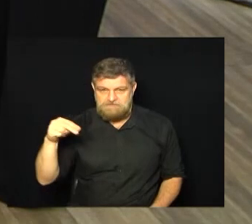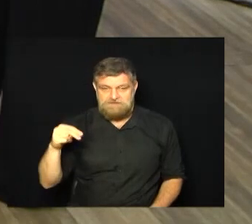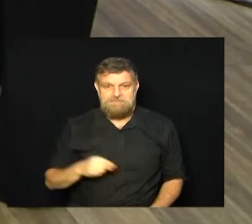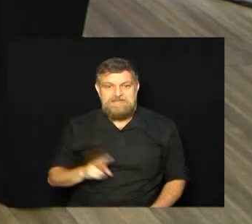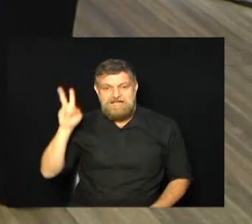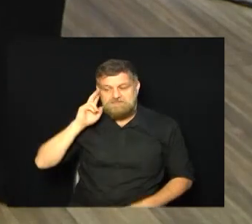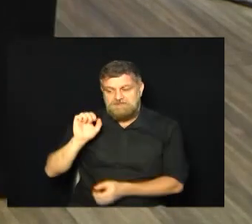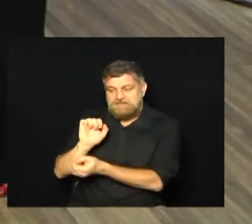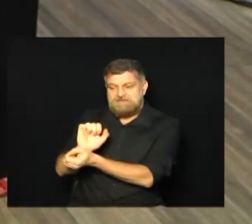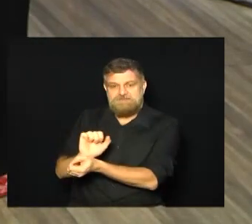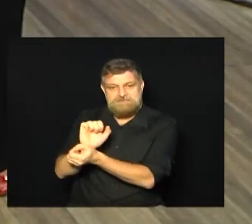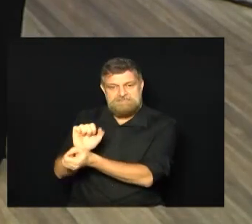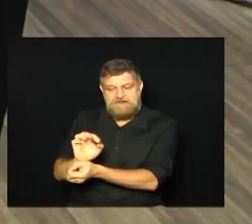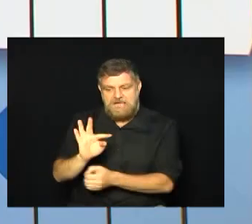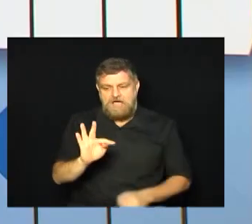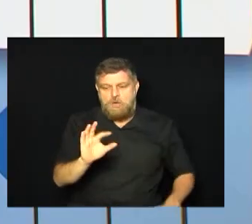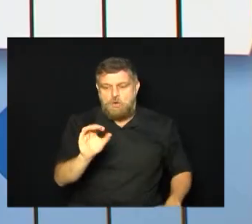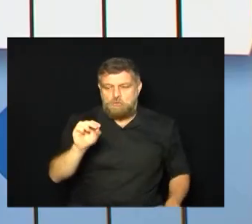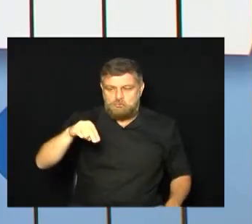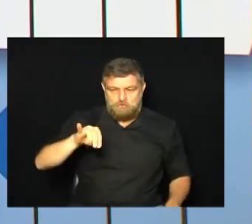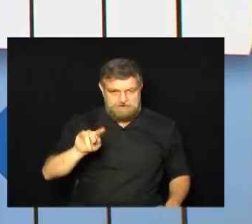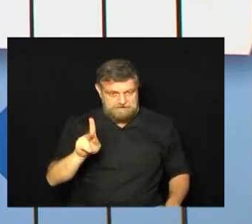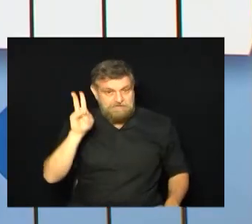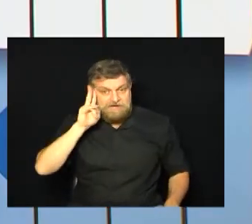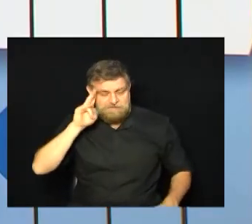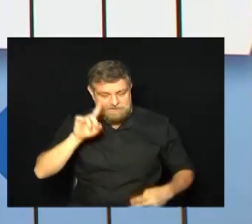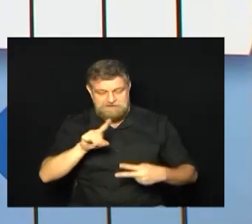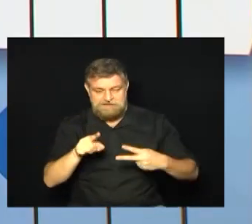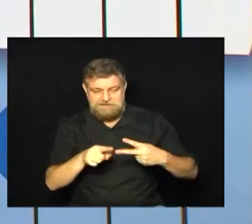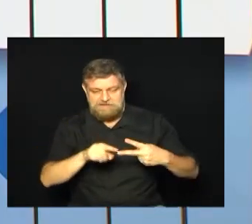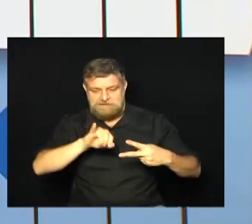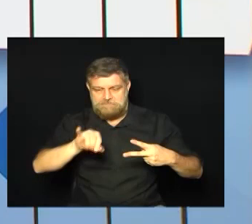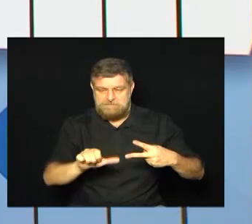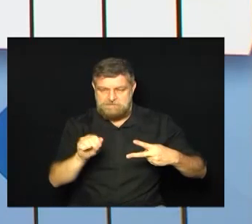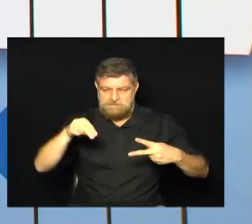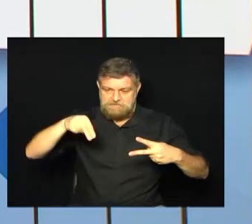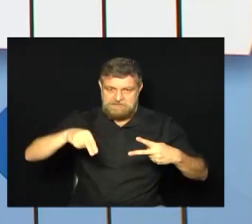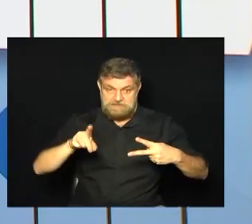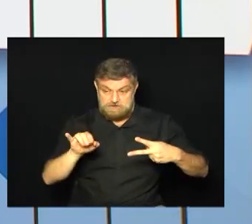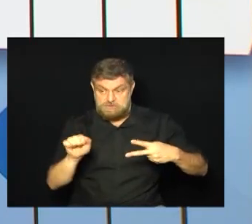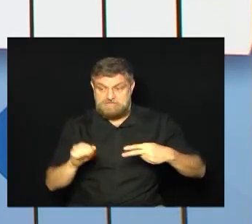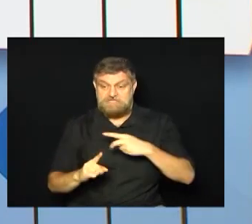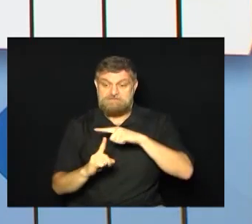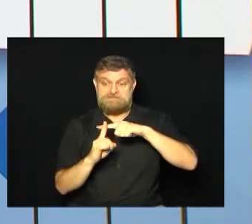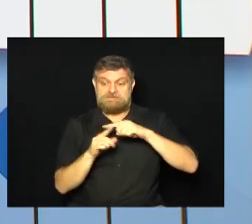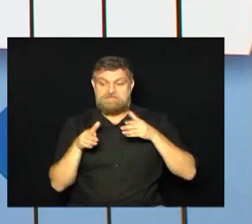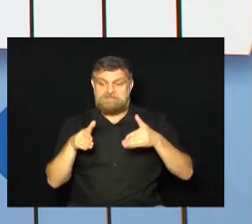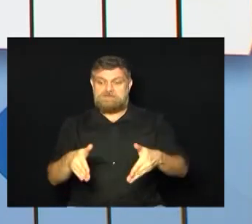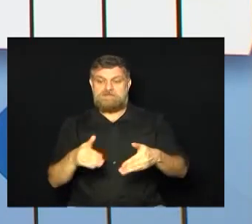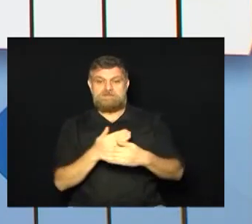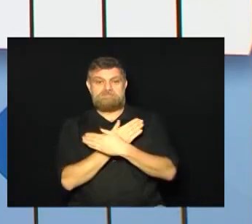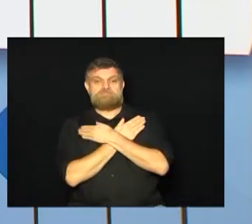é muito lembrada. Sim. E da Maria Jandira também, eles que estão enterrados lá no Cemitério da Saudade. E também